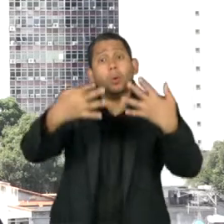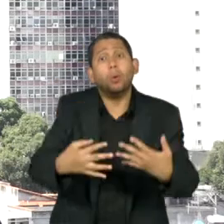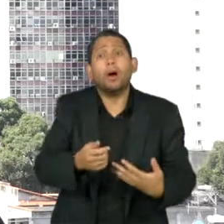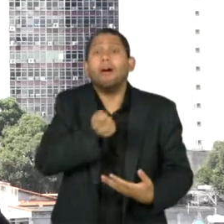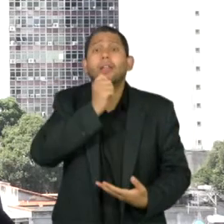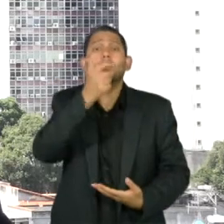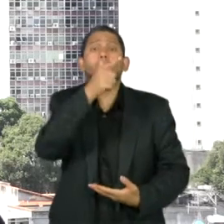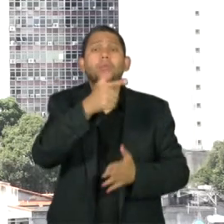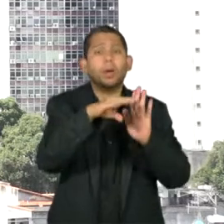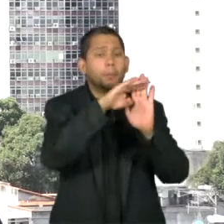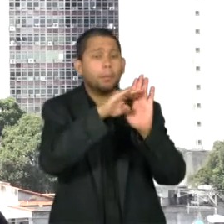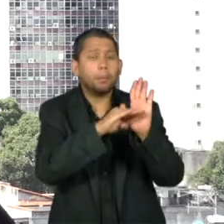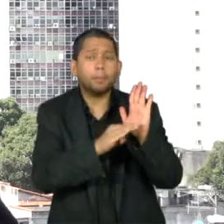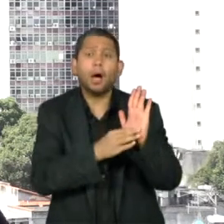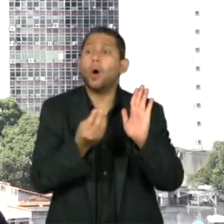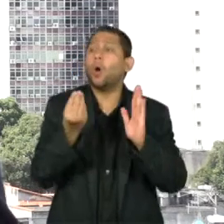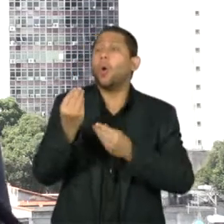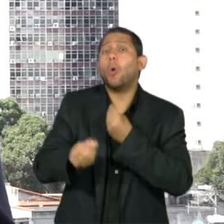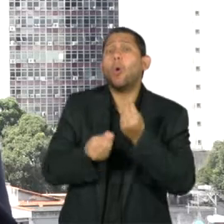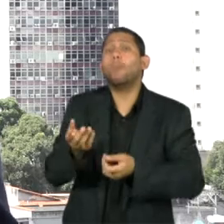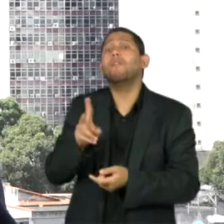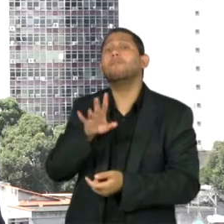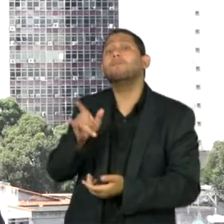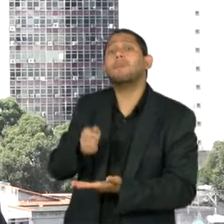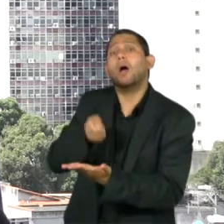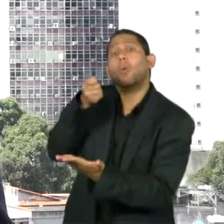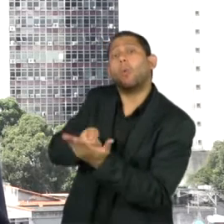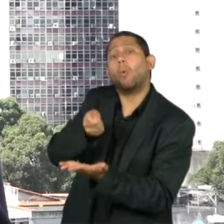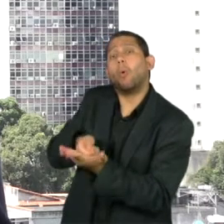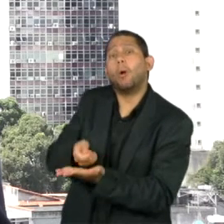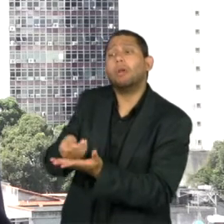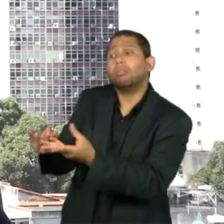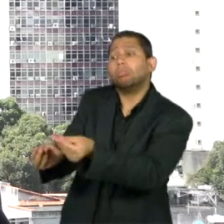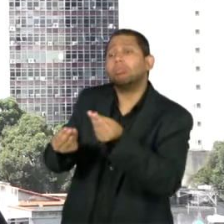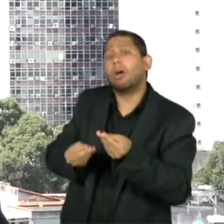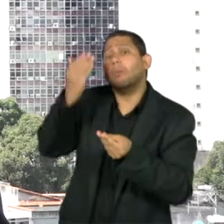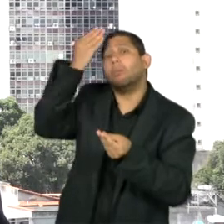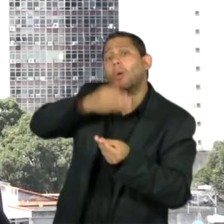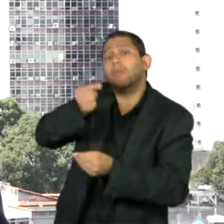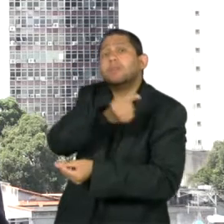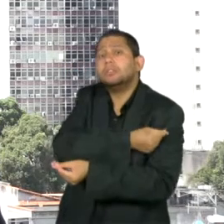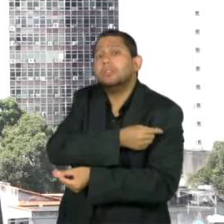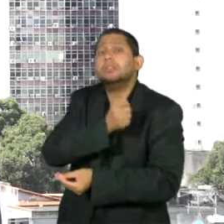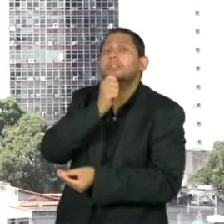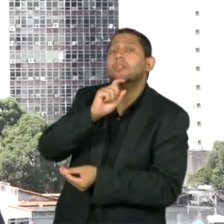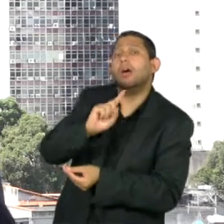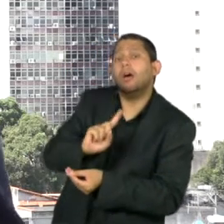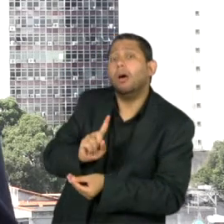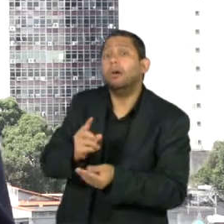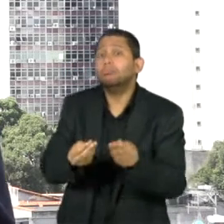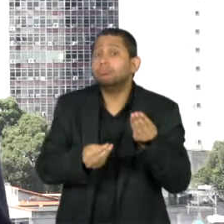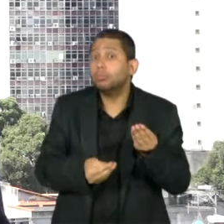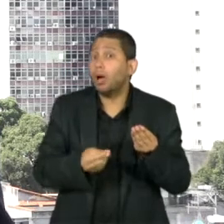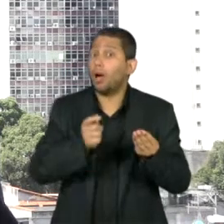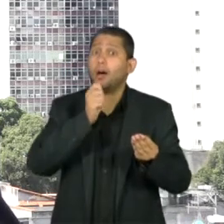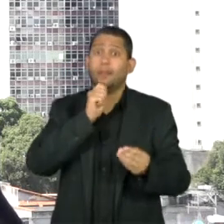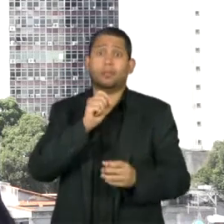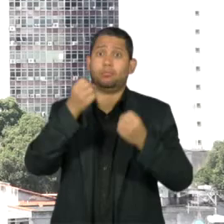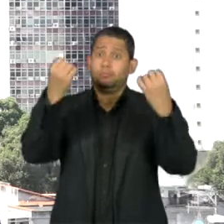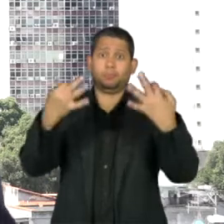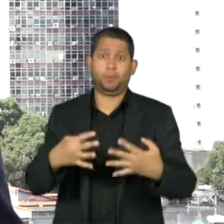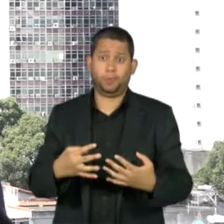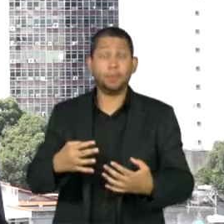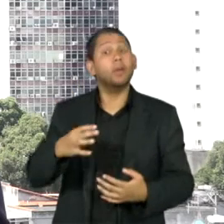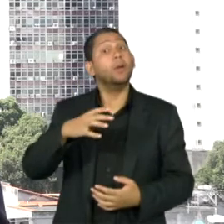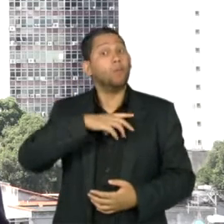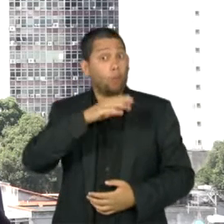orientação sobre a cobrança ou não de comprovação de vacina contra a Covid-19, tanto para